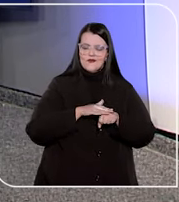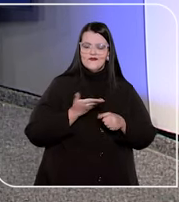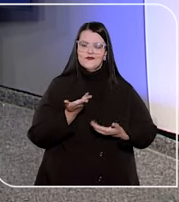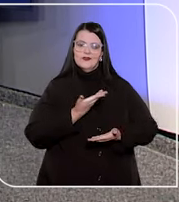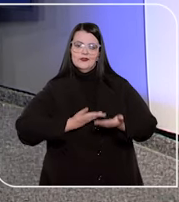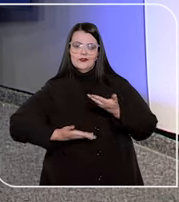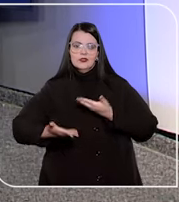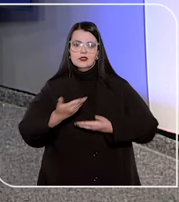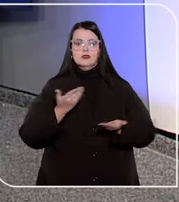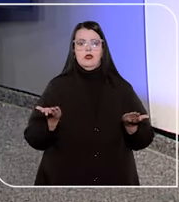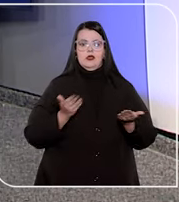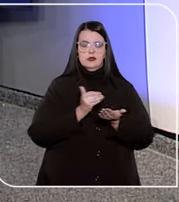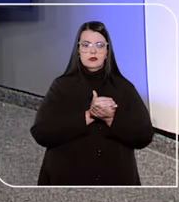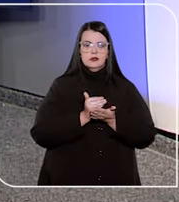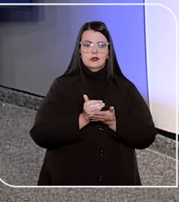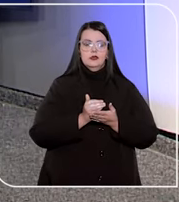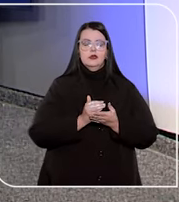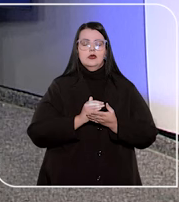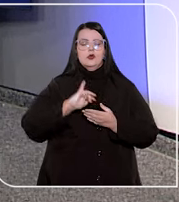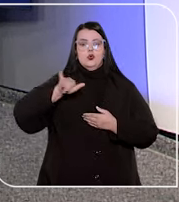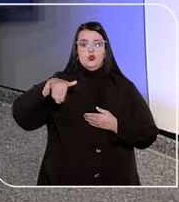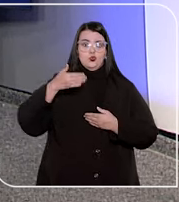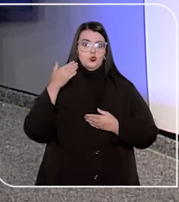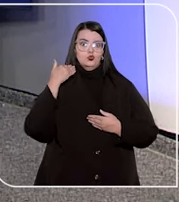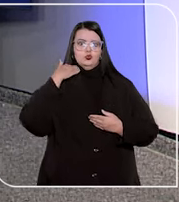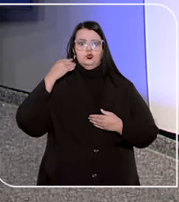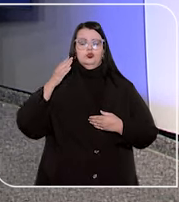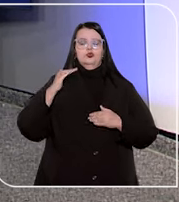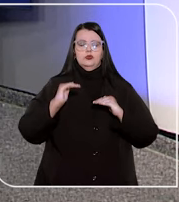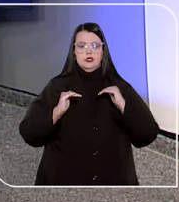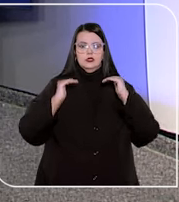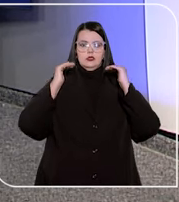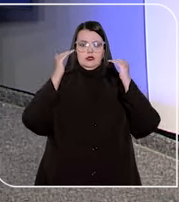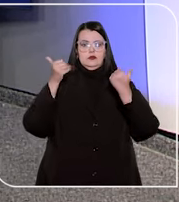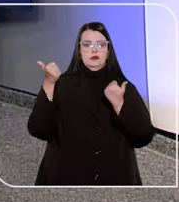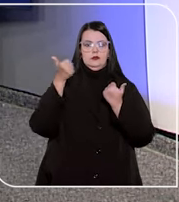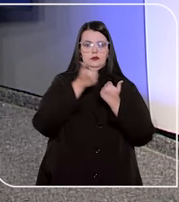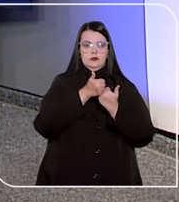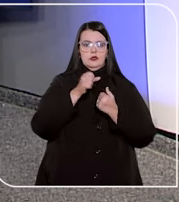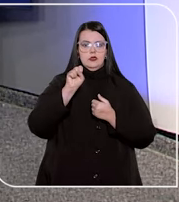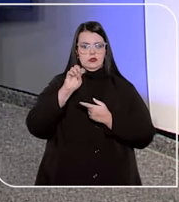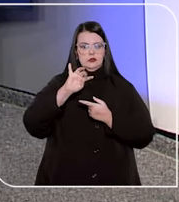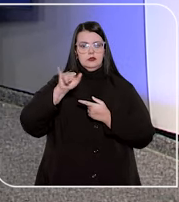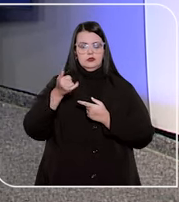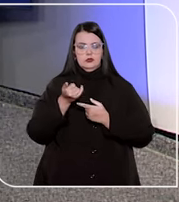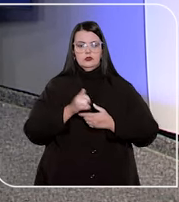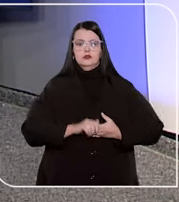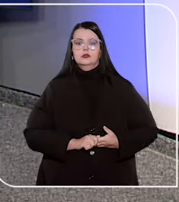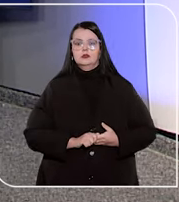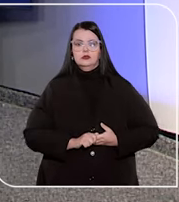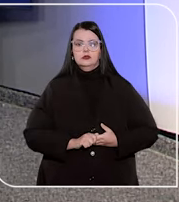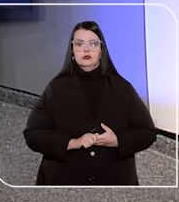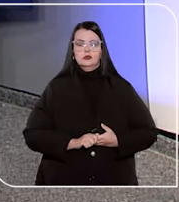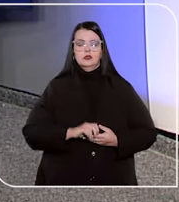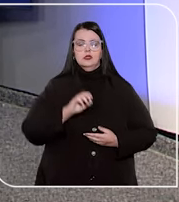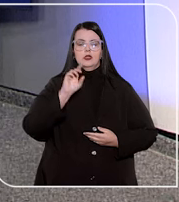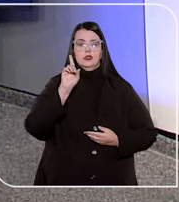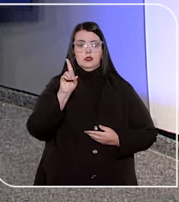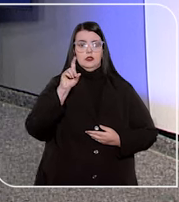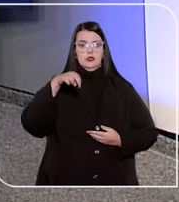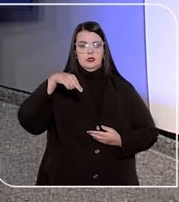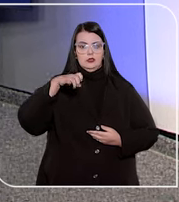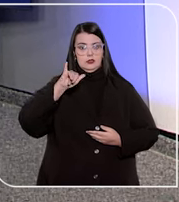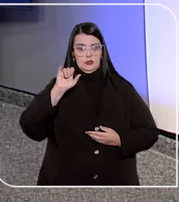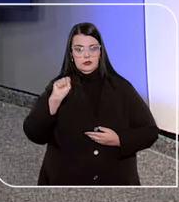conversar a partir de agora com o juiz auxiliar da vice-presidência aqui do Superior Tribunal de Justiça, doutor Denis França. Doutor